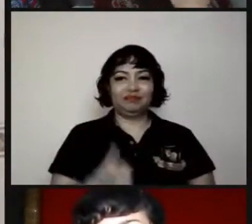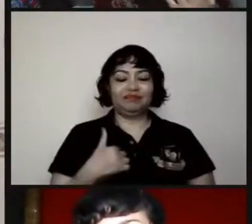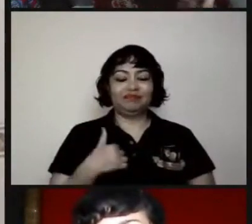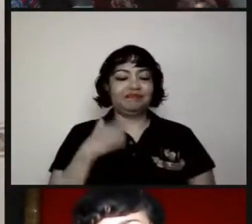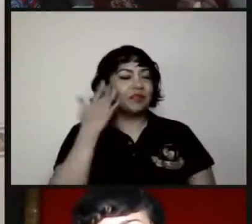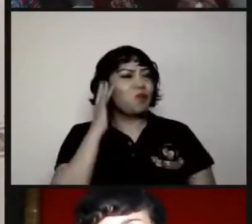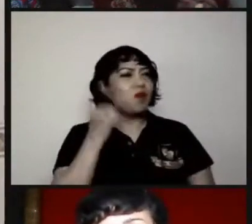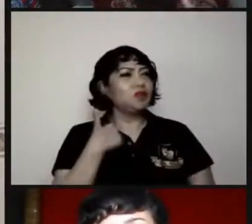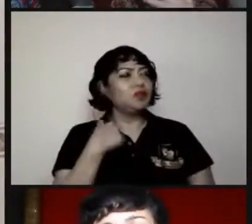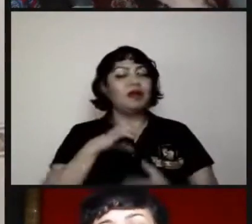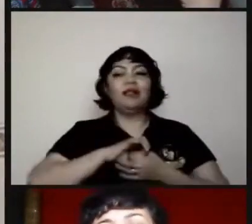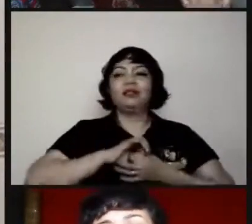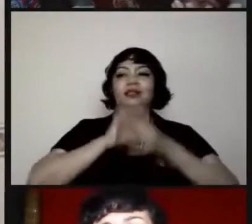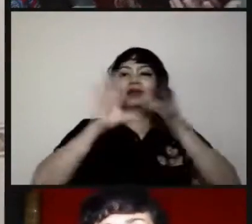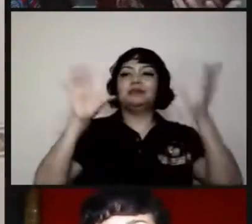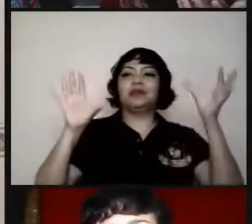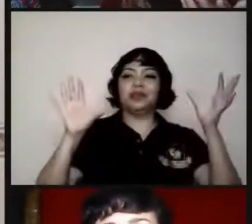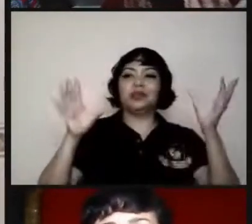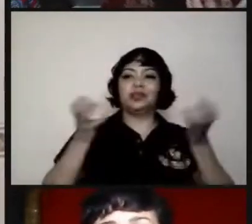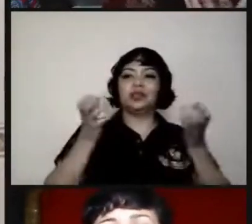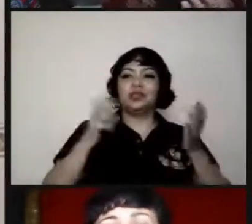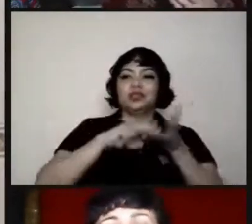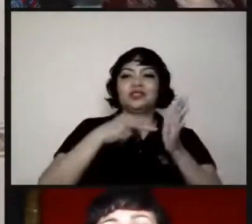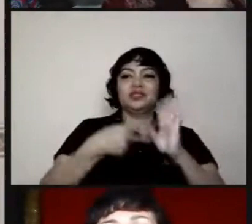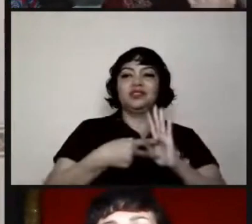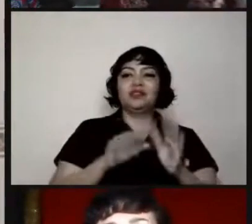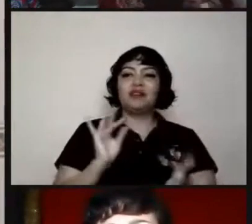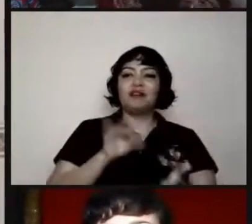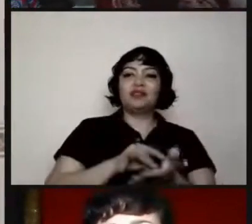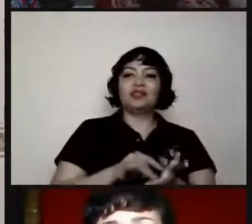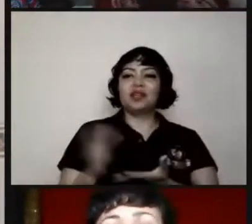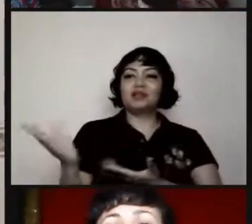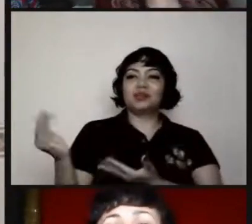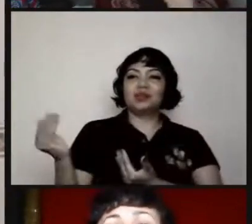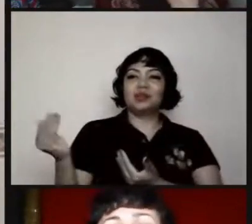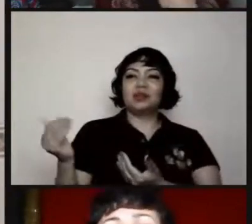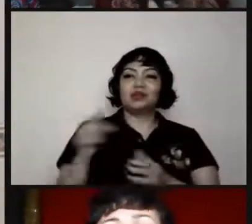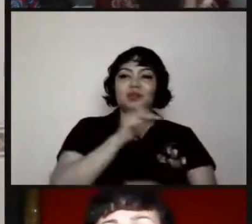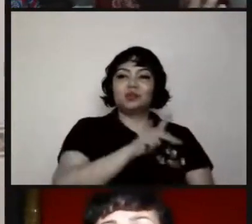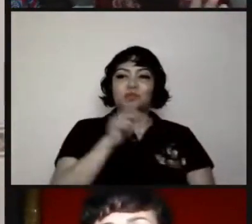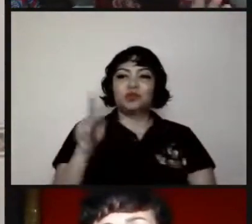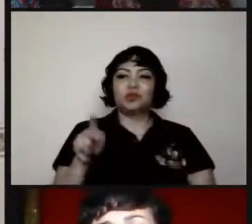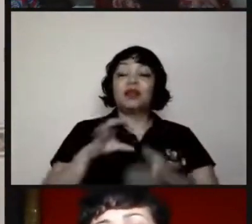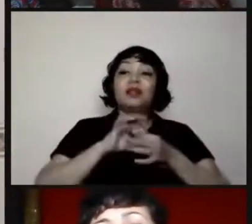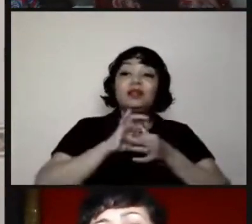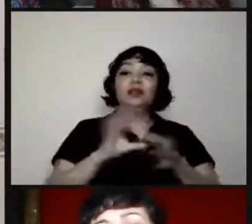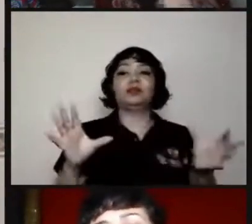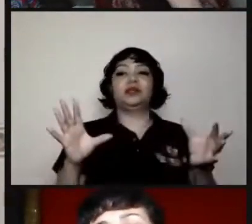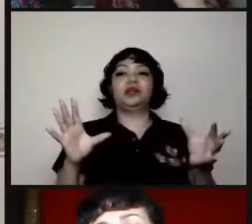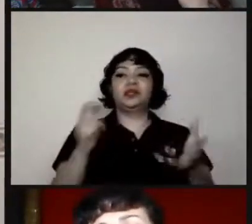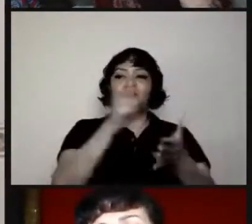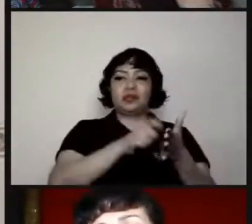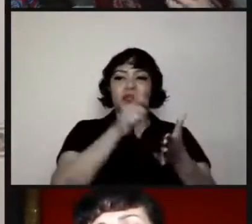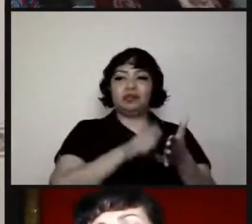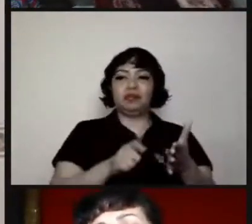é liberdade, é o que a gente está querendo dizer para os estudantes, né, para os professores, é assim, liberdade. Inclusive, a